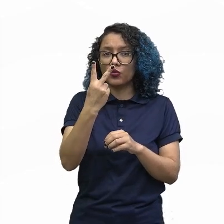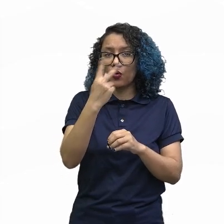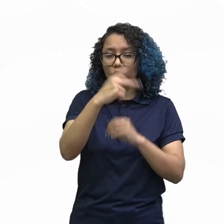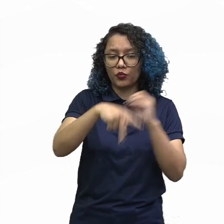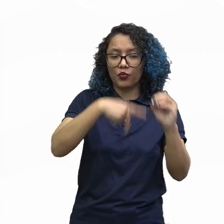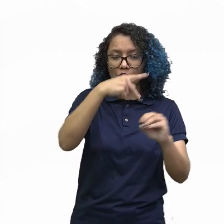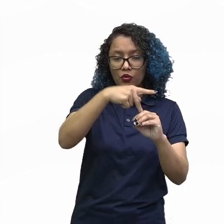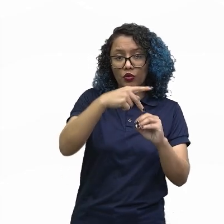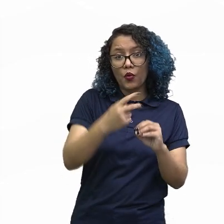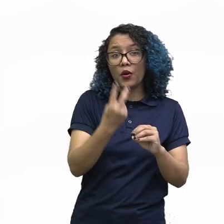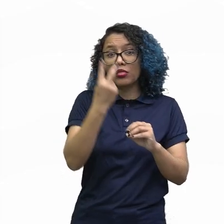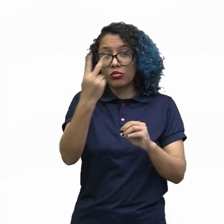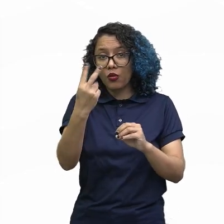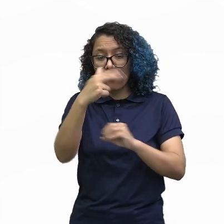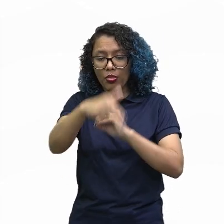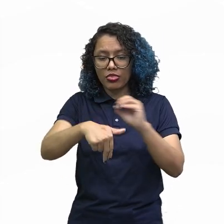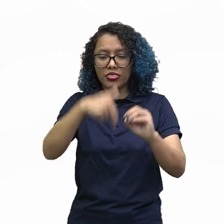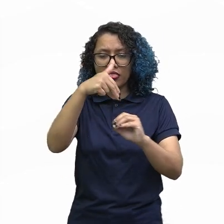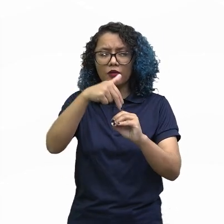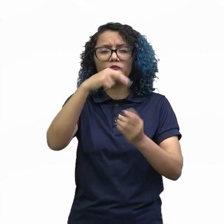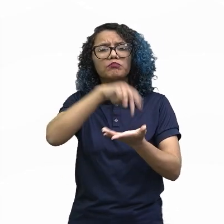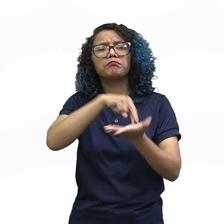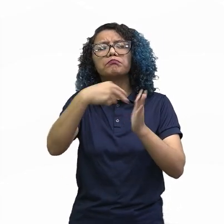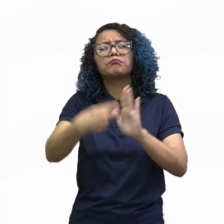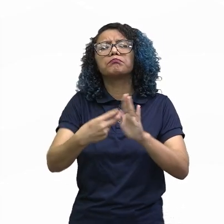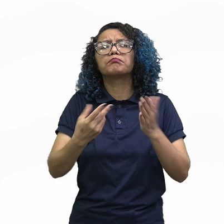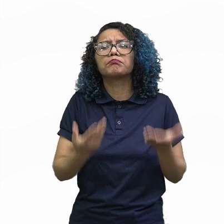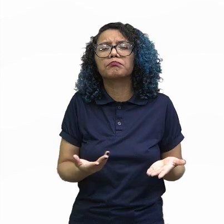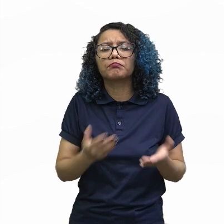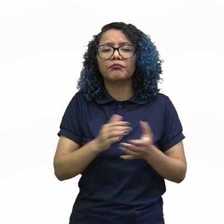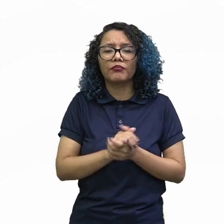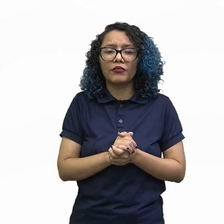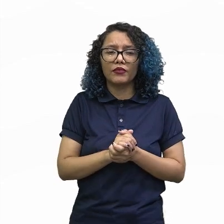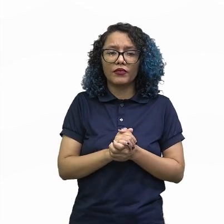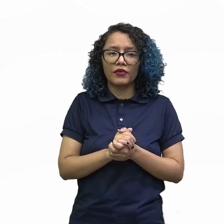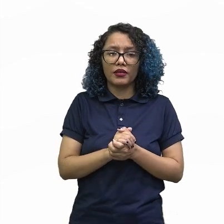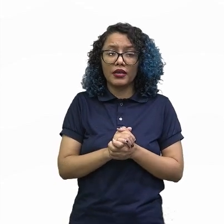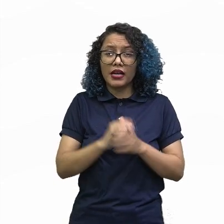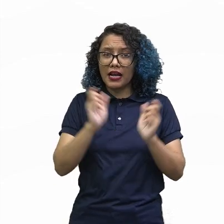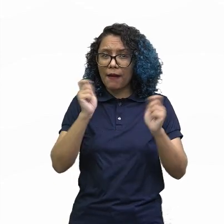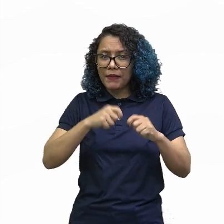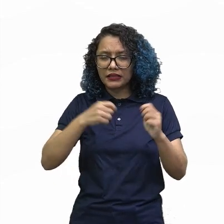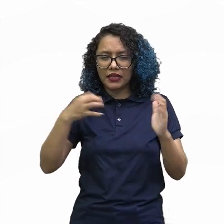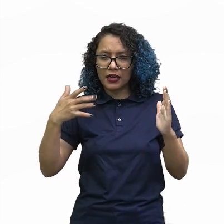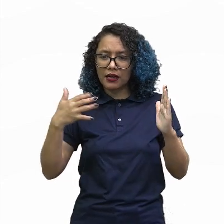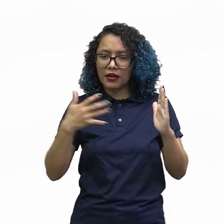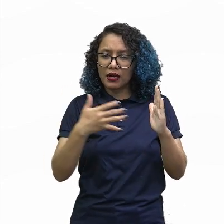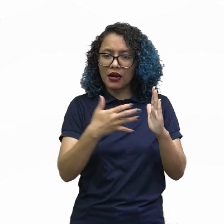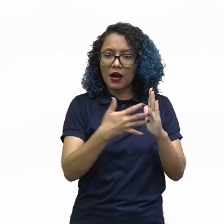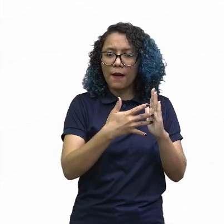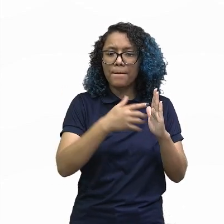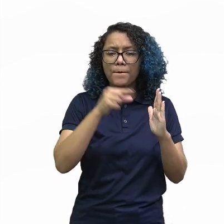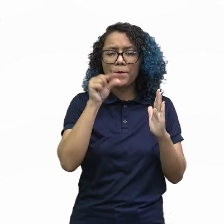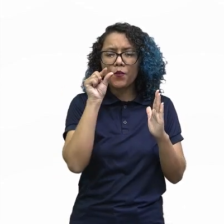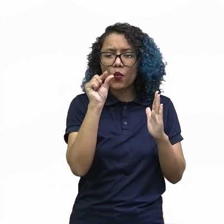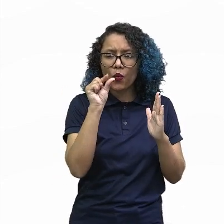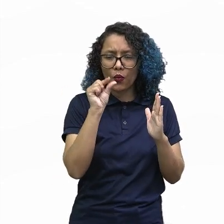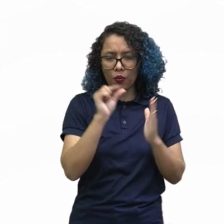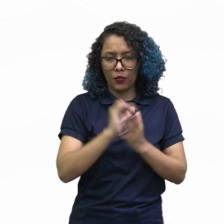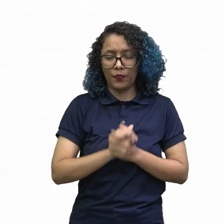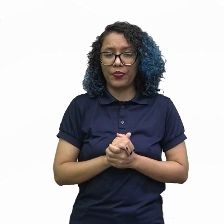2 nêutrons. O que significa dizer isso? Possuem pequeno poder de penetração. Então, a radiação